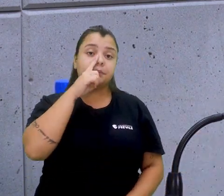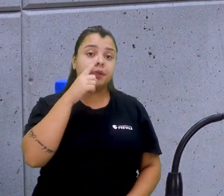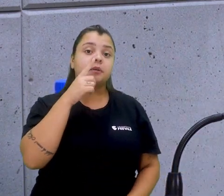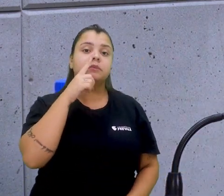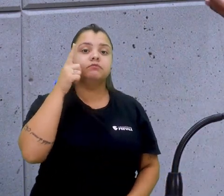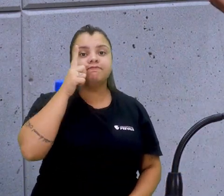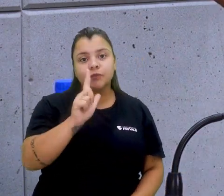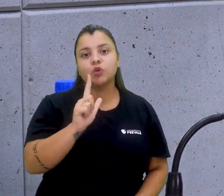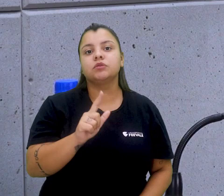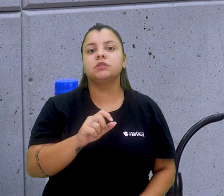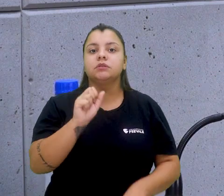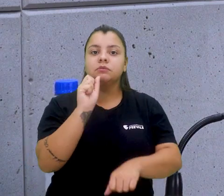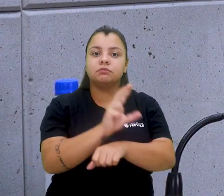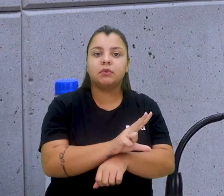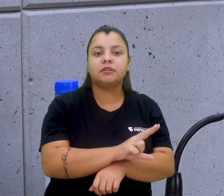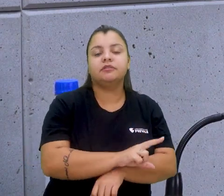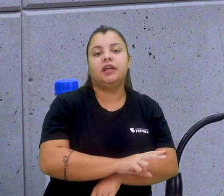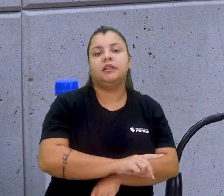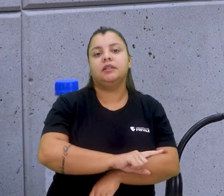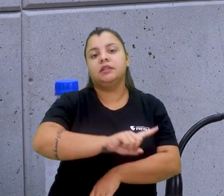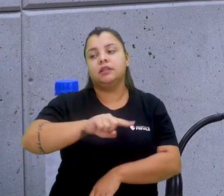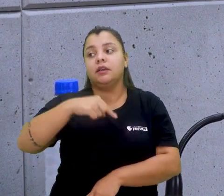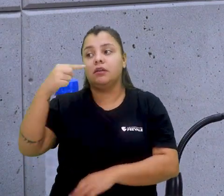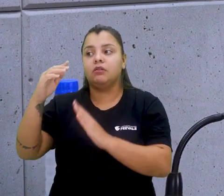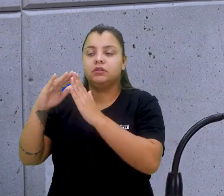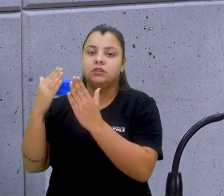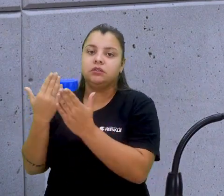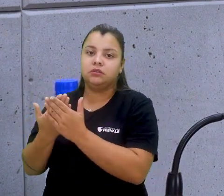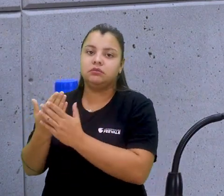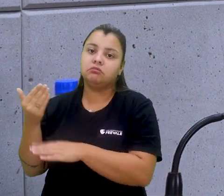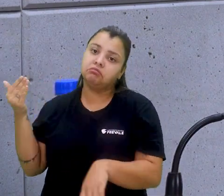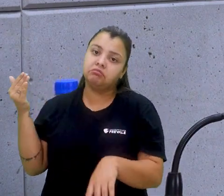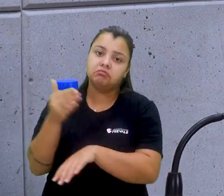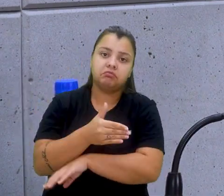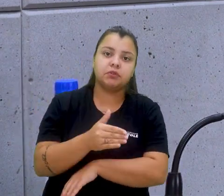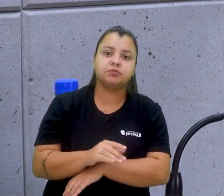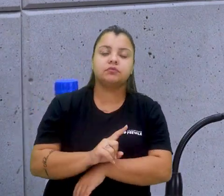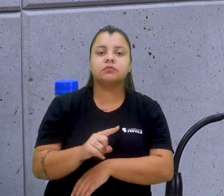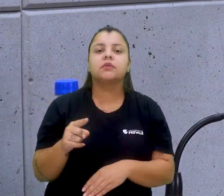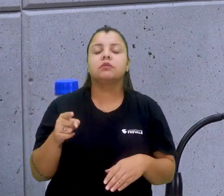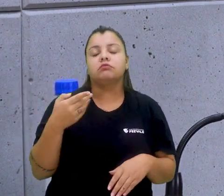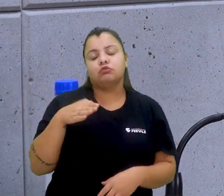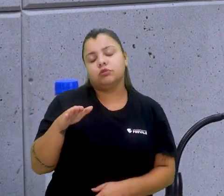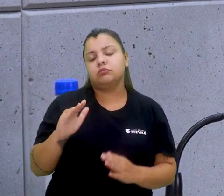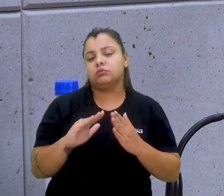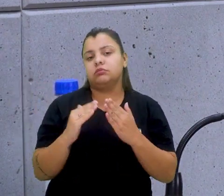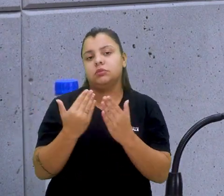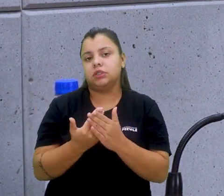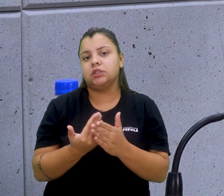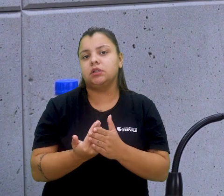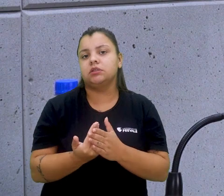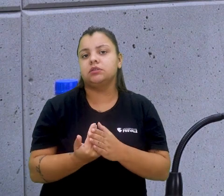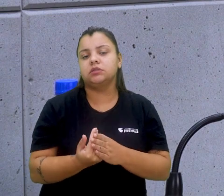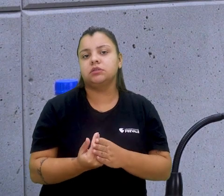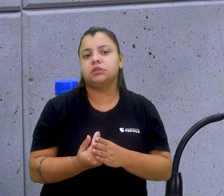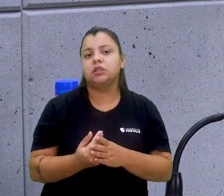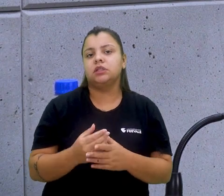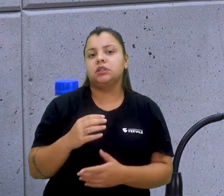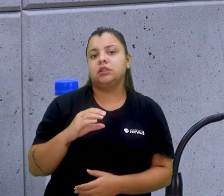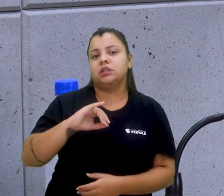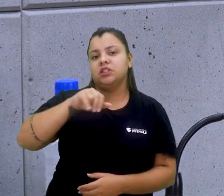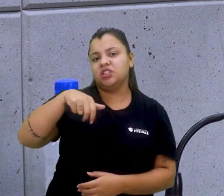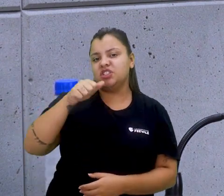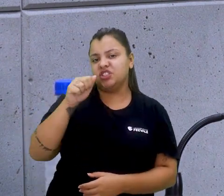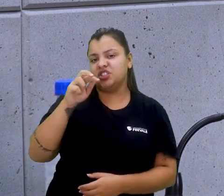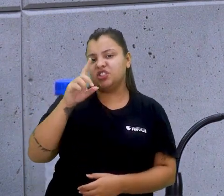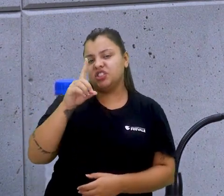minha irmã já estudava nesse Colégio Daí ela disse não tem que aproveitar então me colocou lá na ã na Jardim